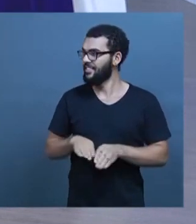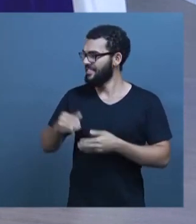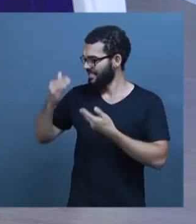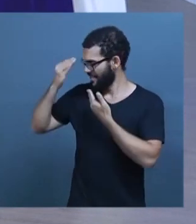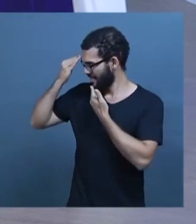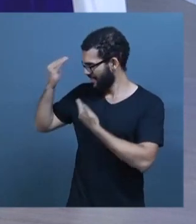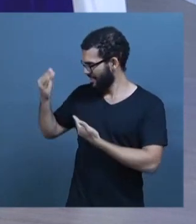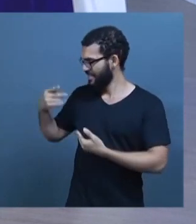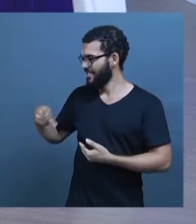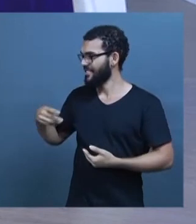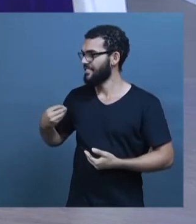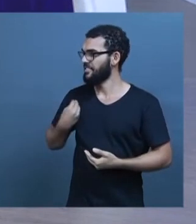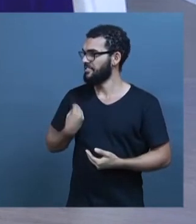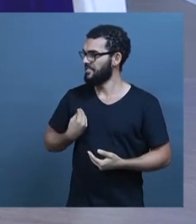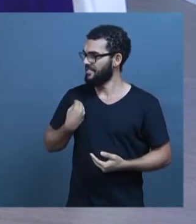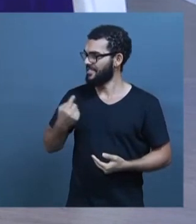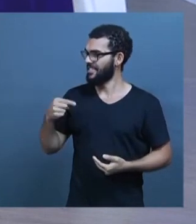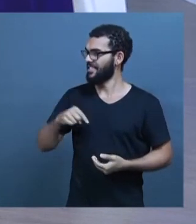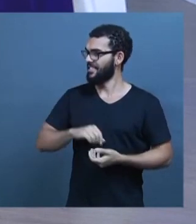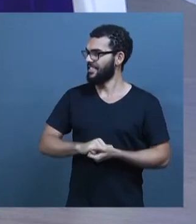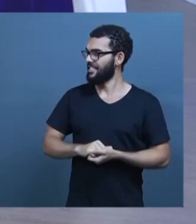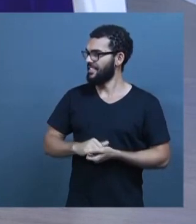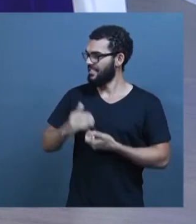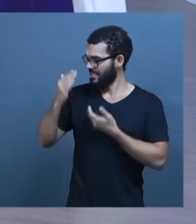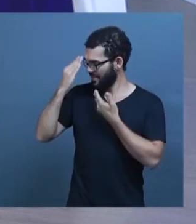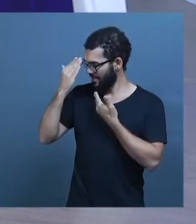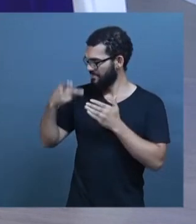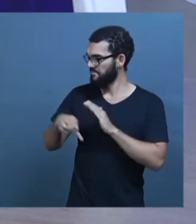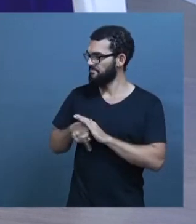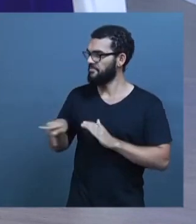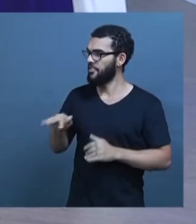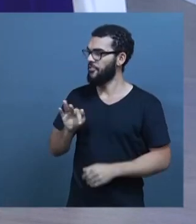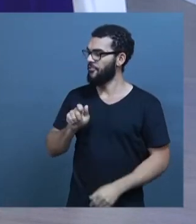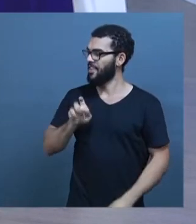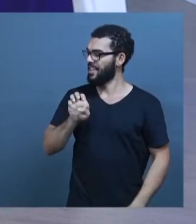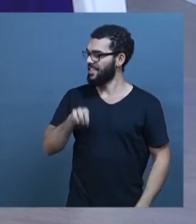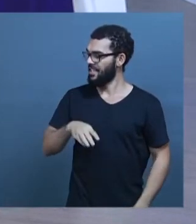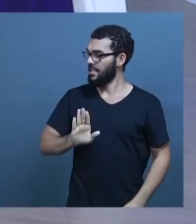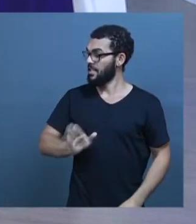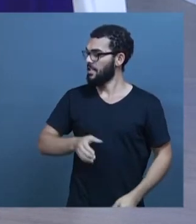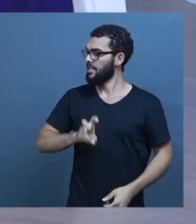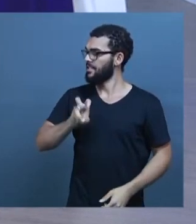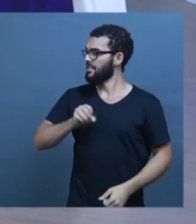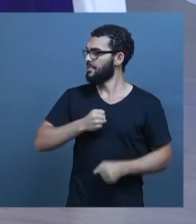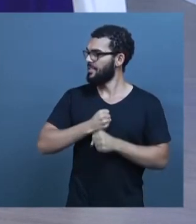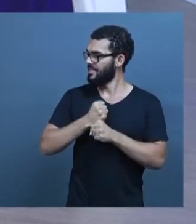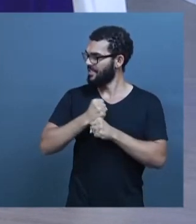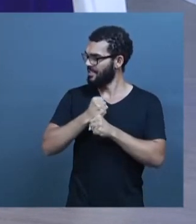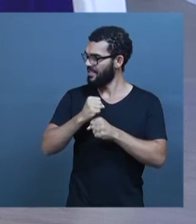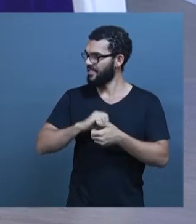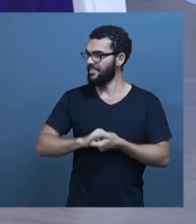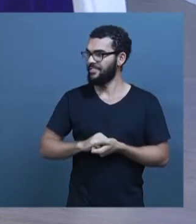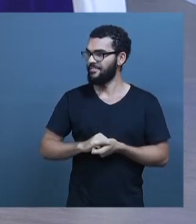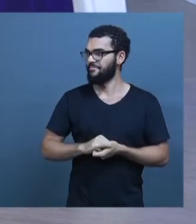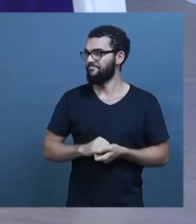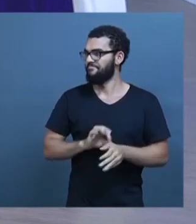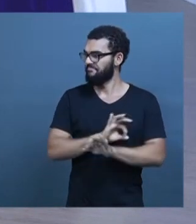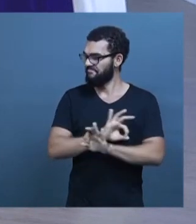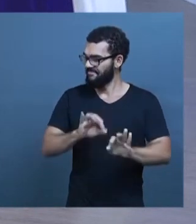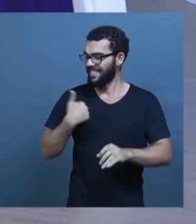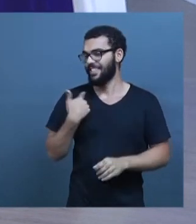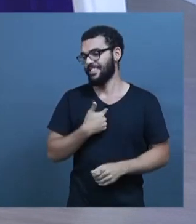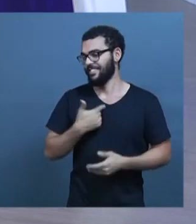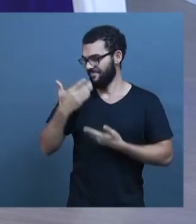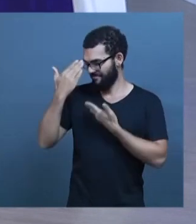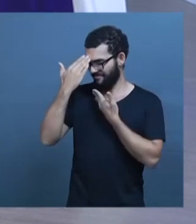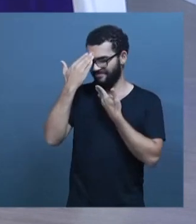presença da Karen. Obrigada, à frente também da Fagem, completando 50 anos hoje. Com certeza, nós que agradecemos